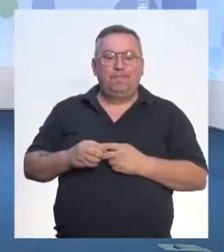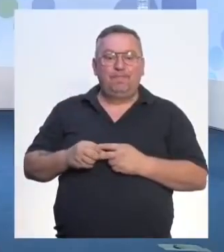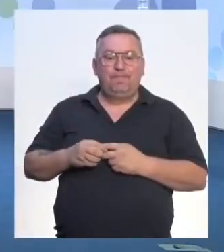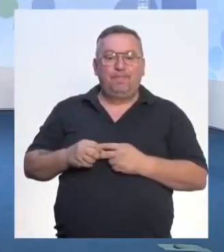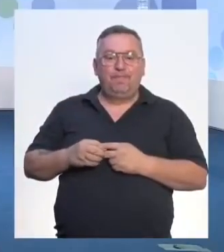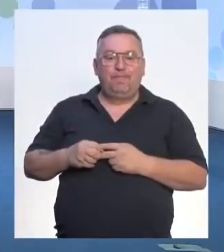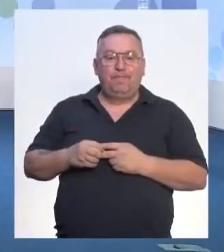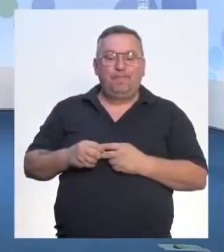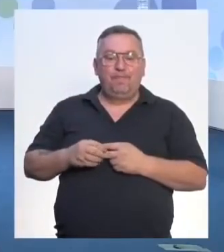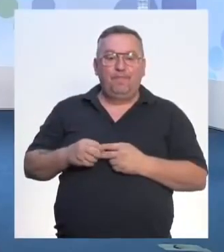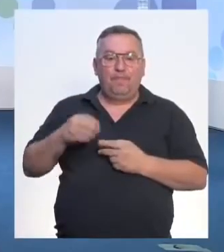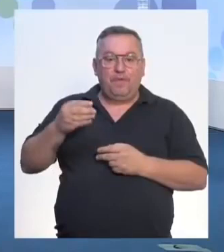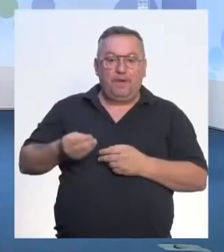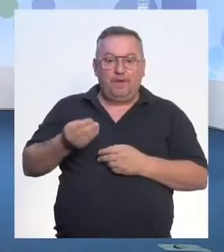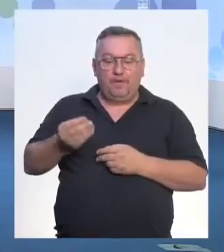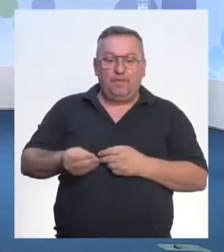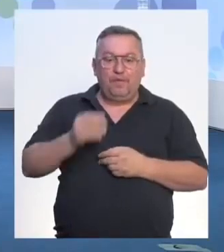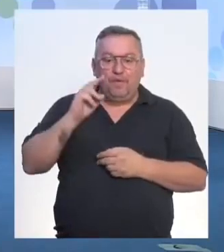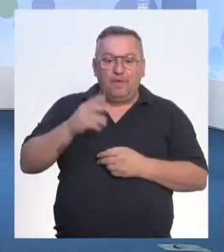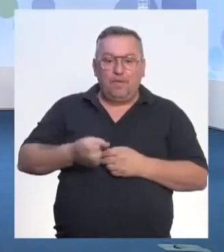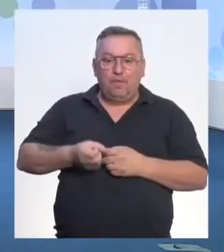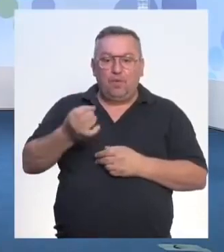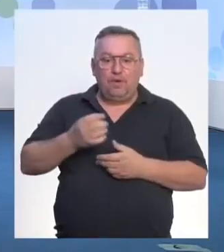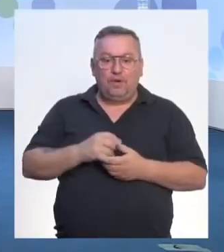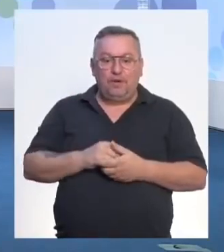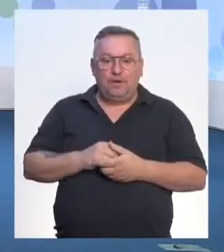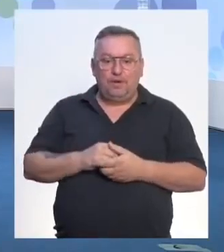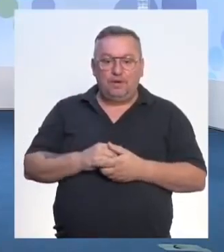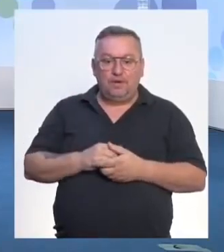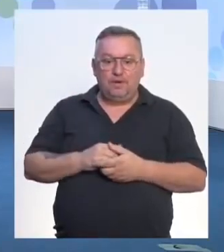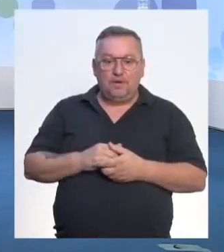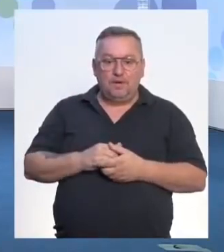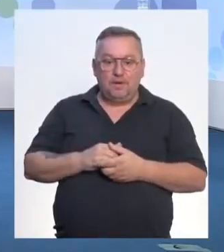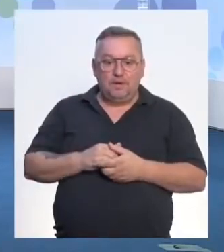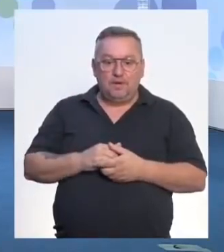gente descobre o que você vai fazer de ponto. Beleza. As azuis.